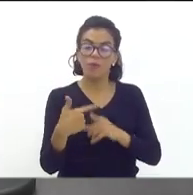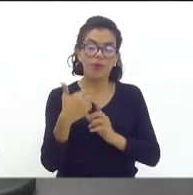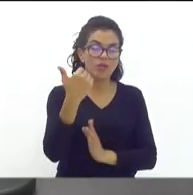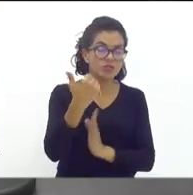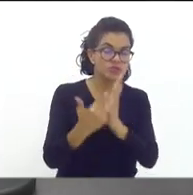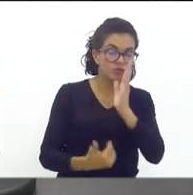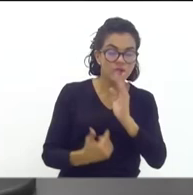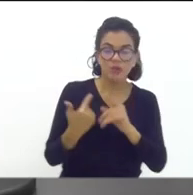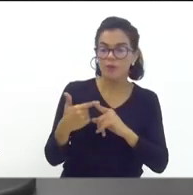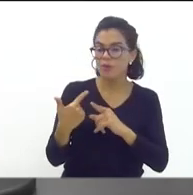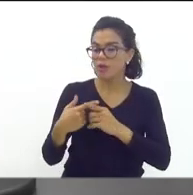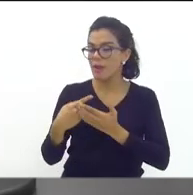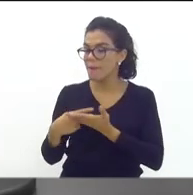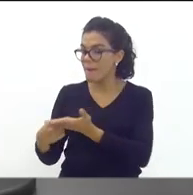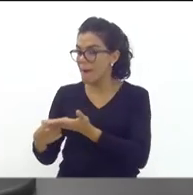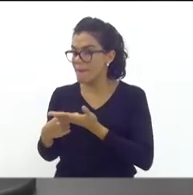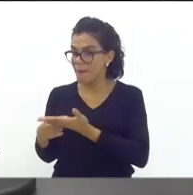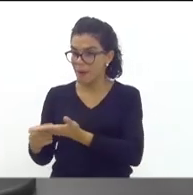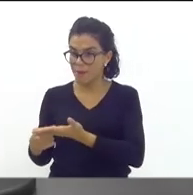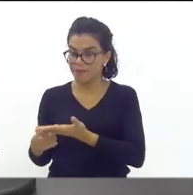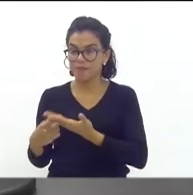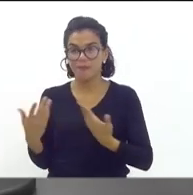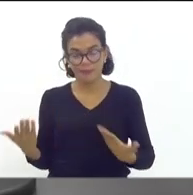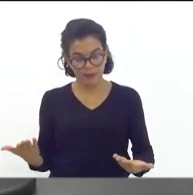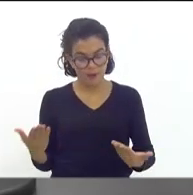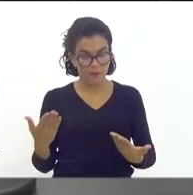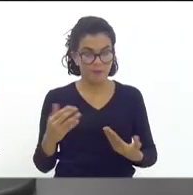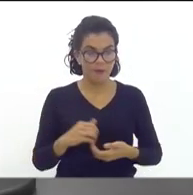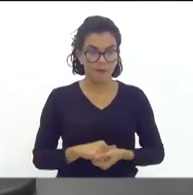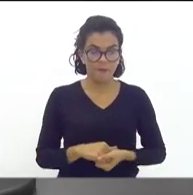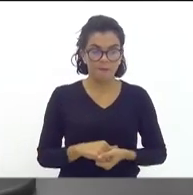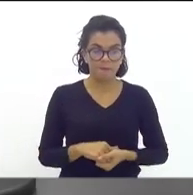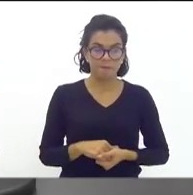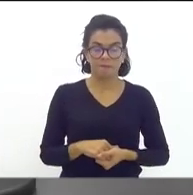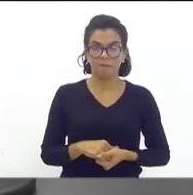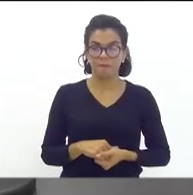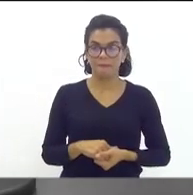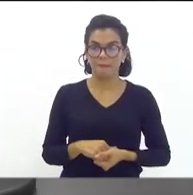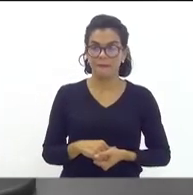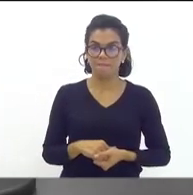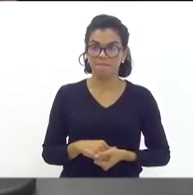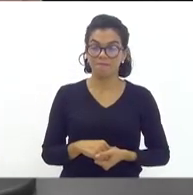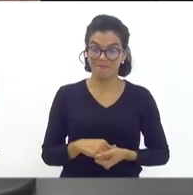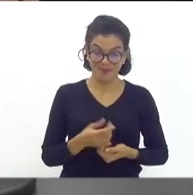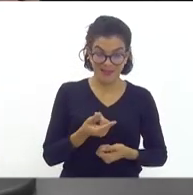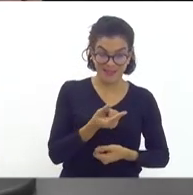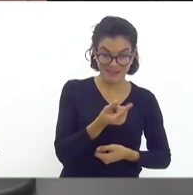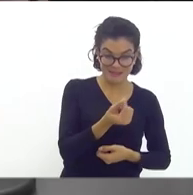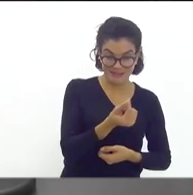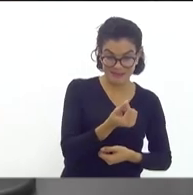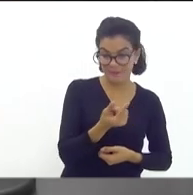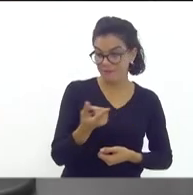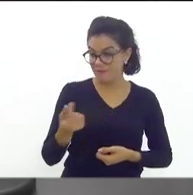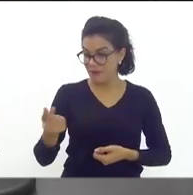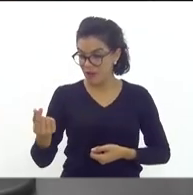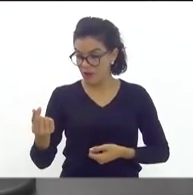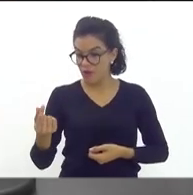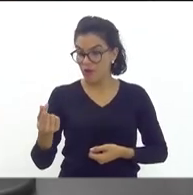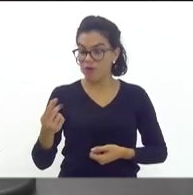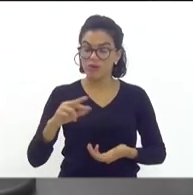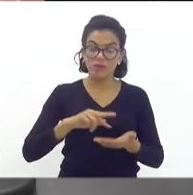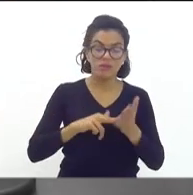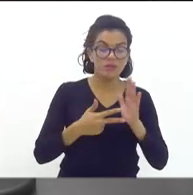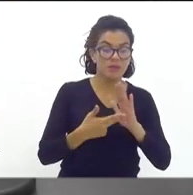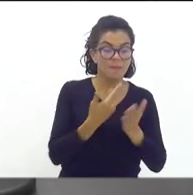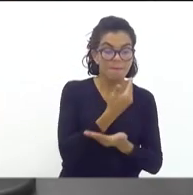aquela negociação e o que que acontece é esses valores eles são valores a título de perdas